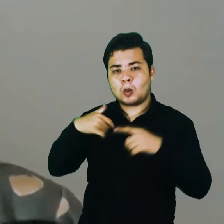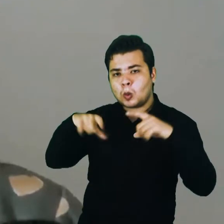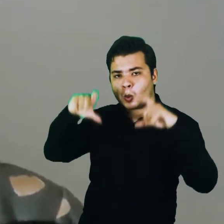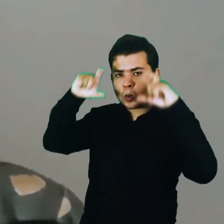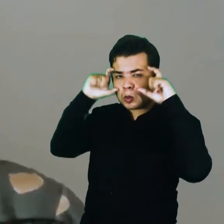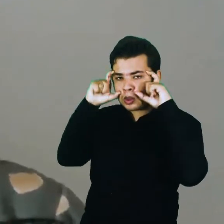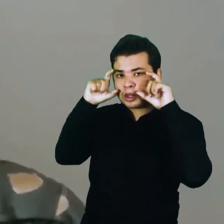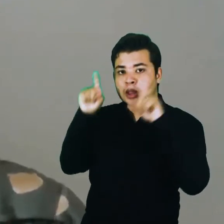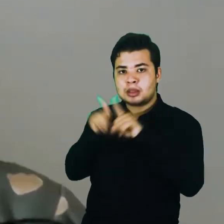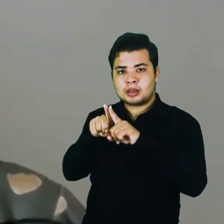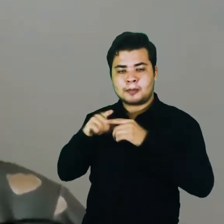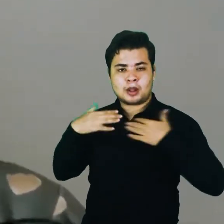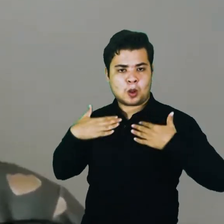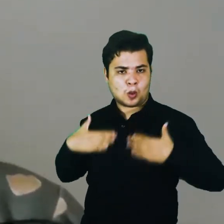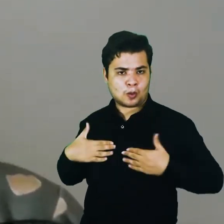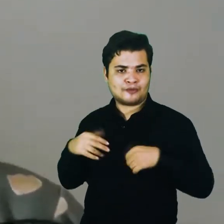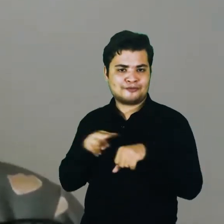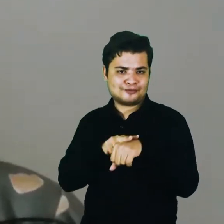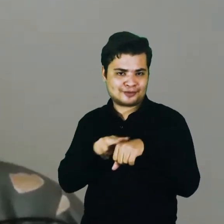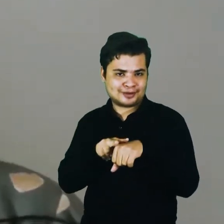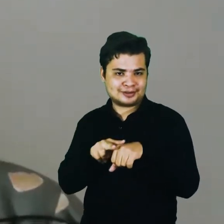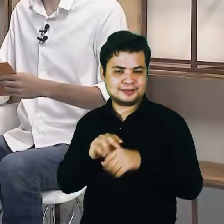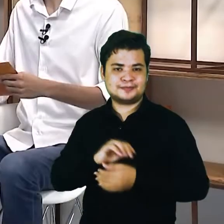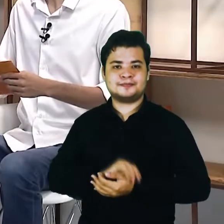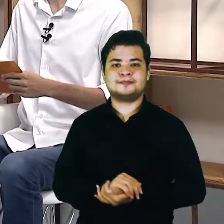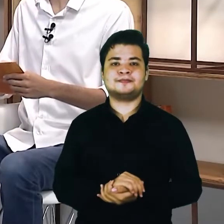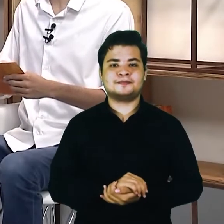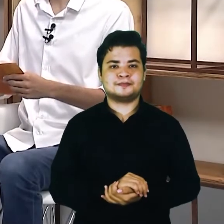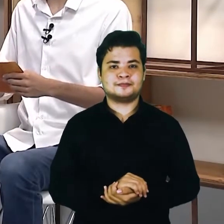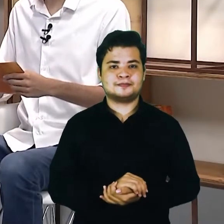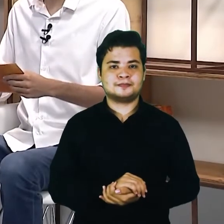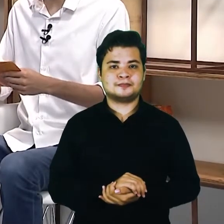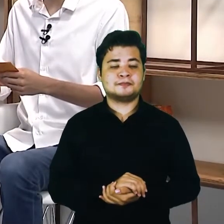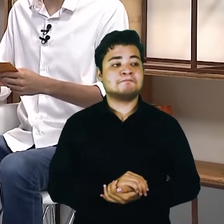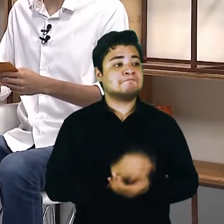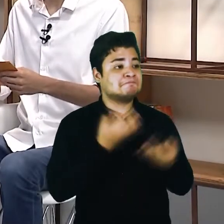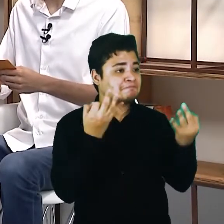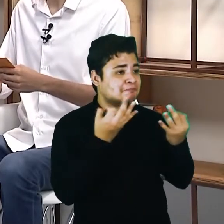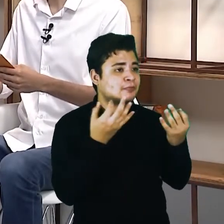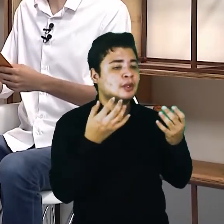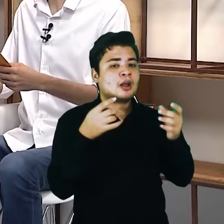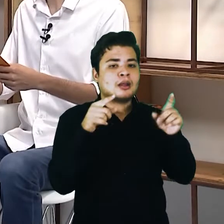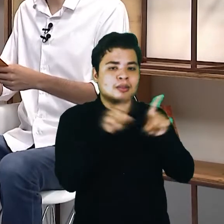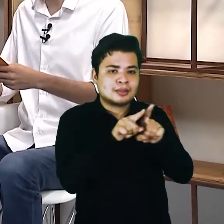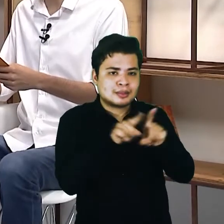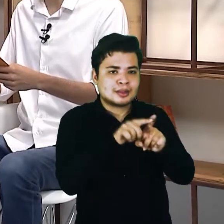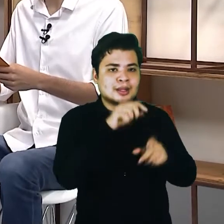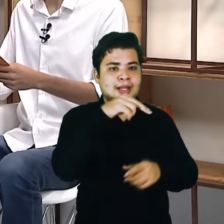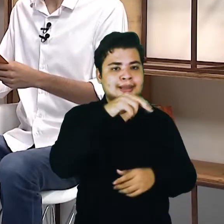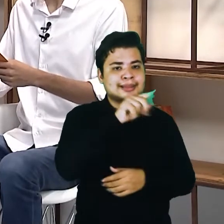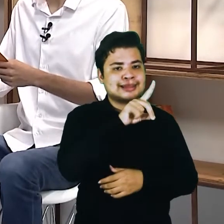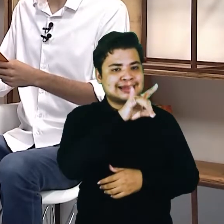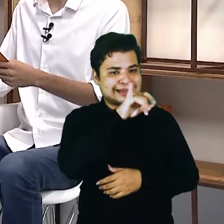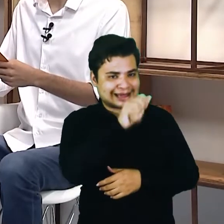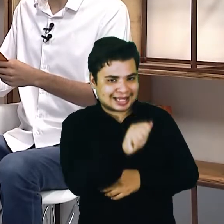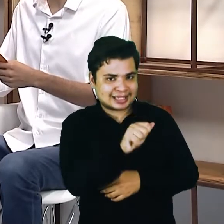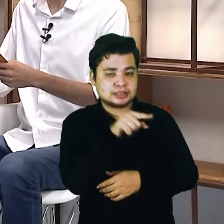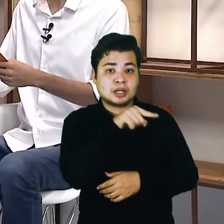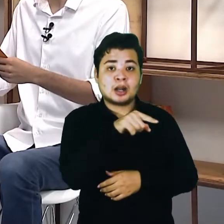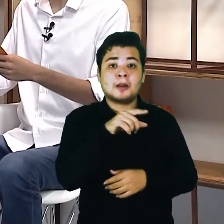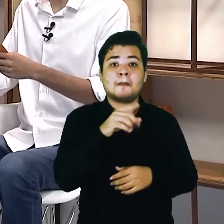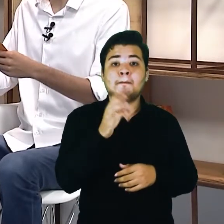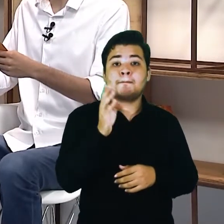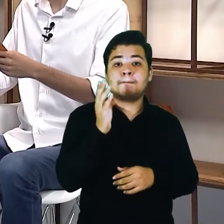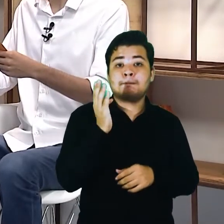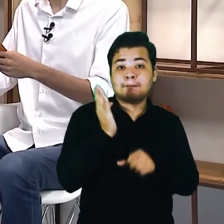óculos e uma blusa esverdeada. Perfeito. A gente recebe também Nádia Said. Ela que é